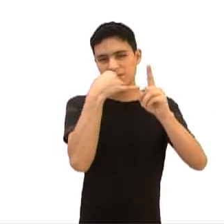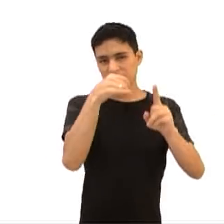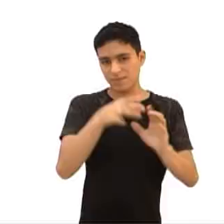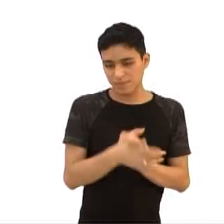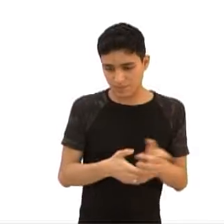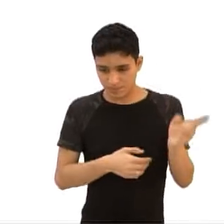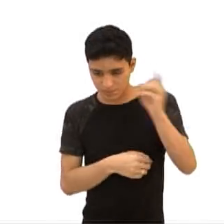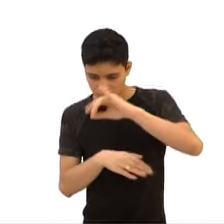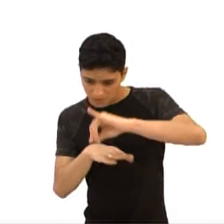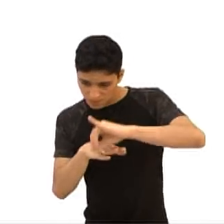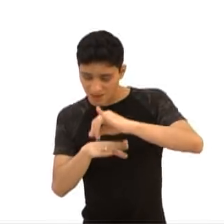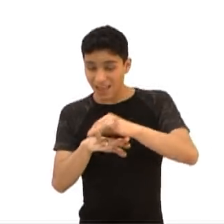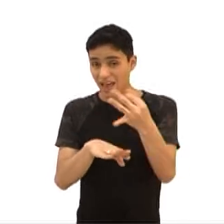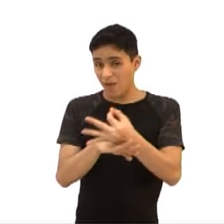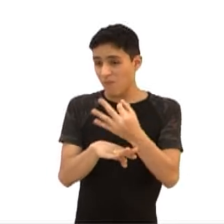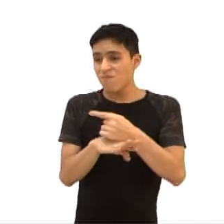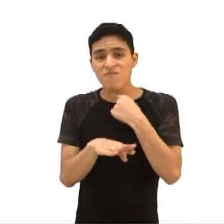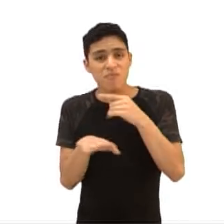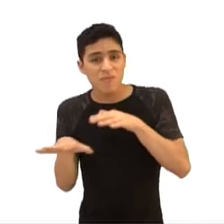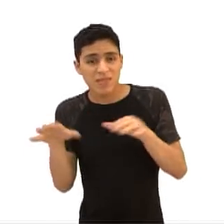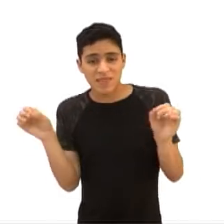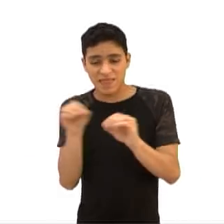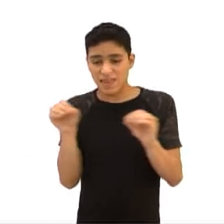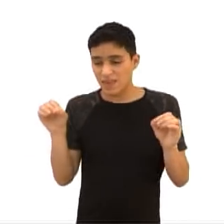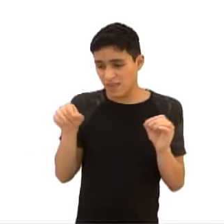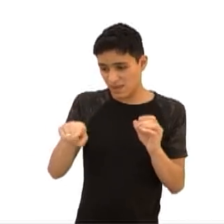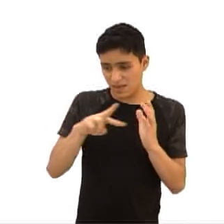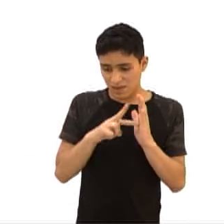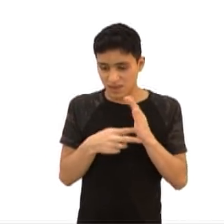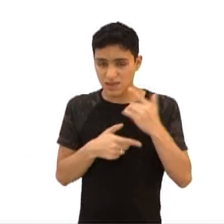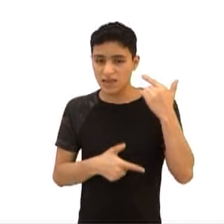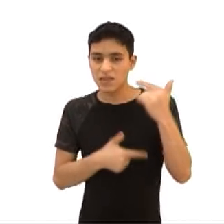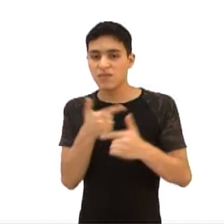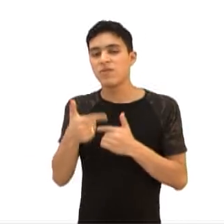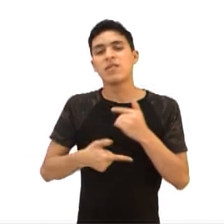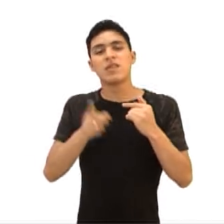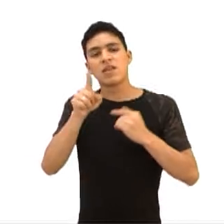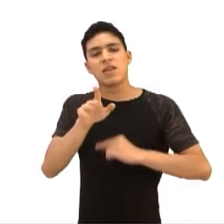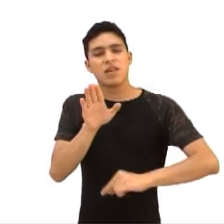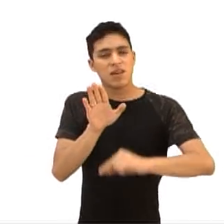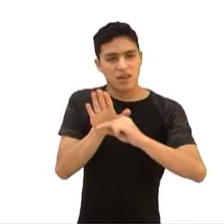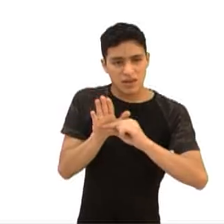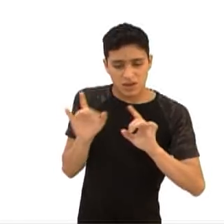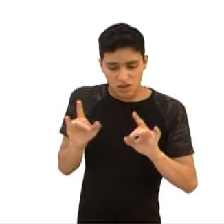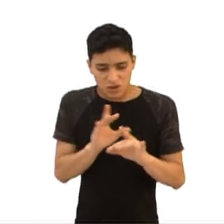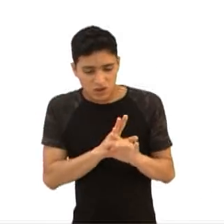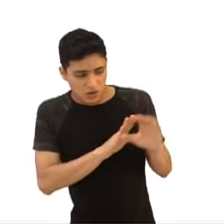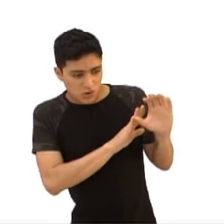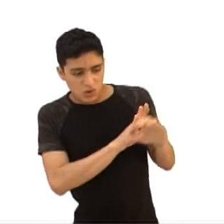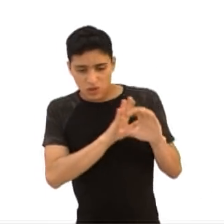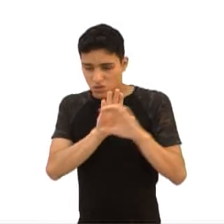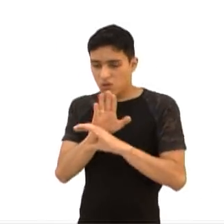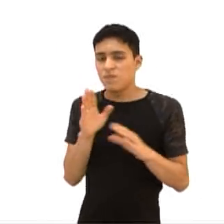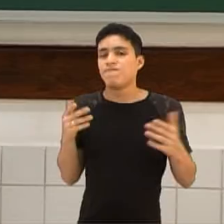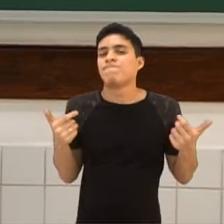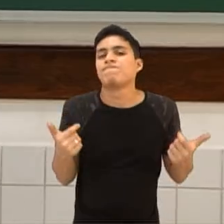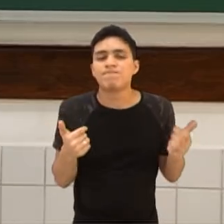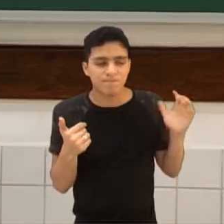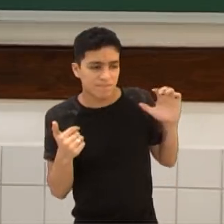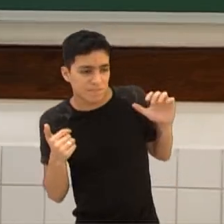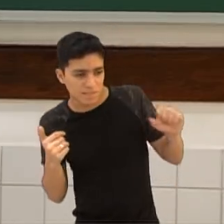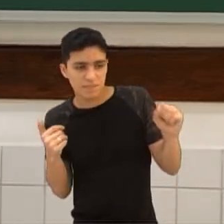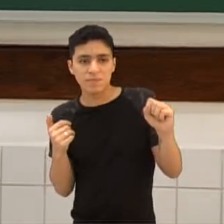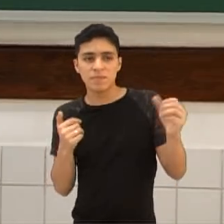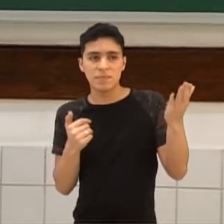no objeto resiste ao movimento, a gente diz que esse trabalho é negativo. Essa definição, esse conceito eu tirei lá